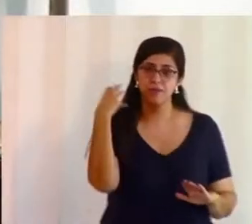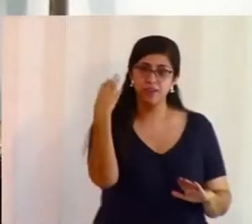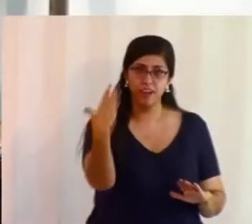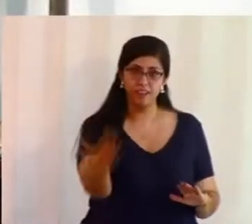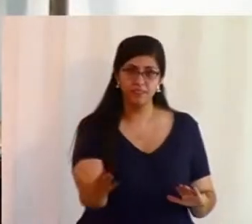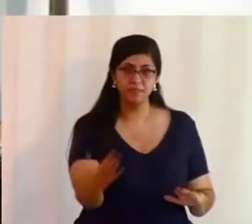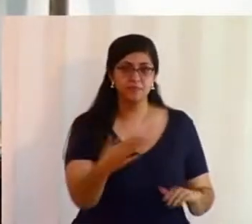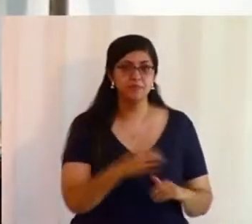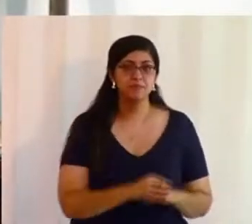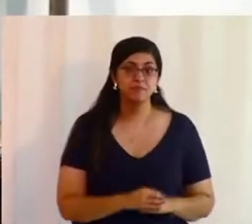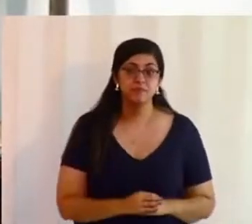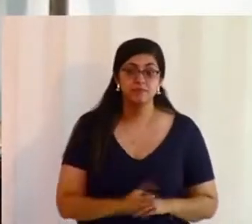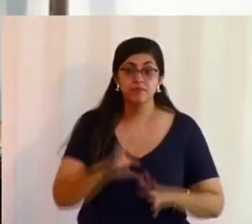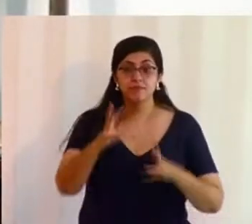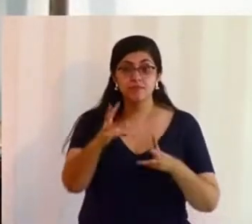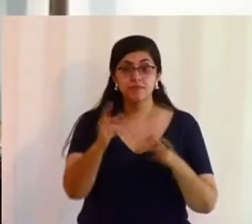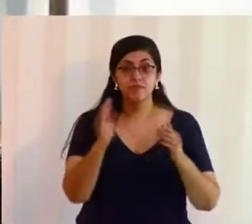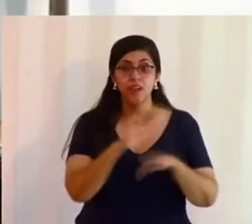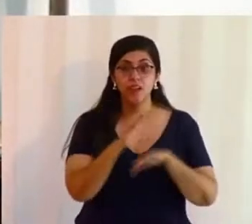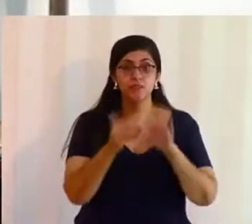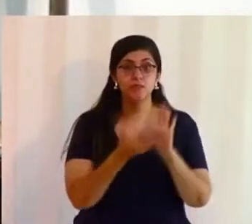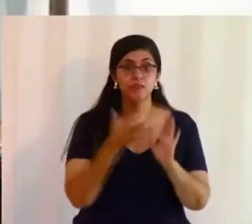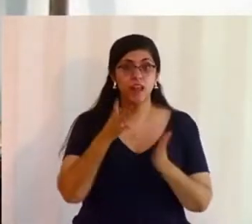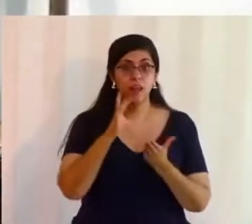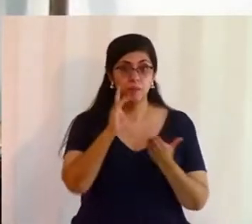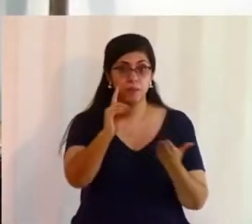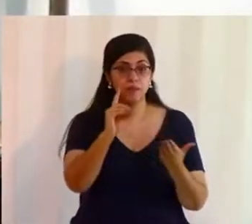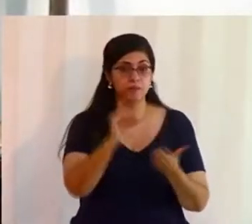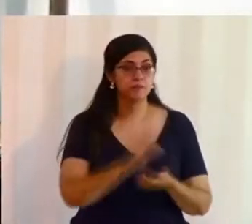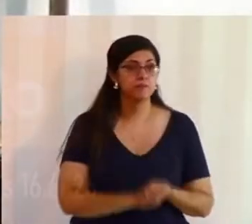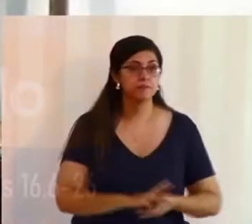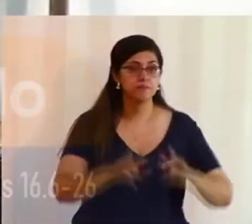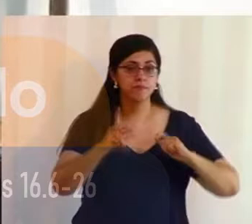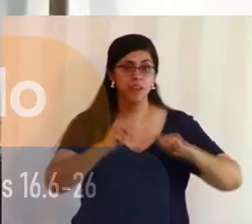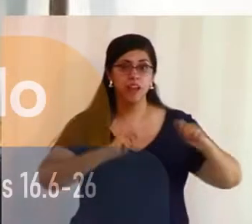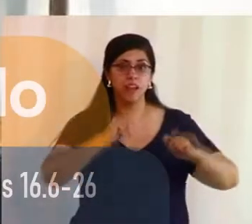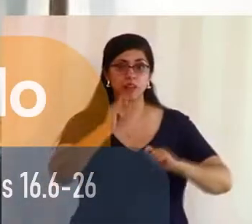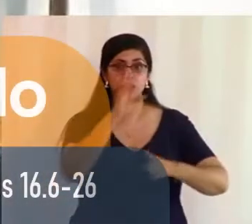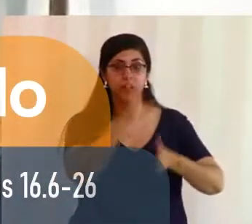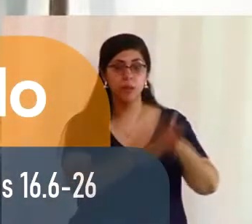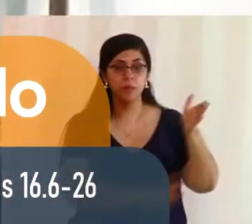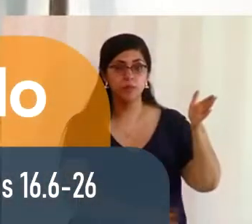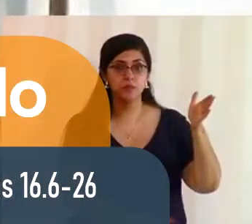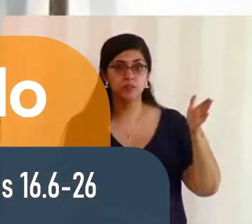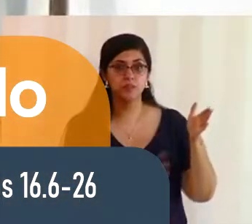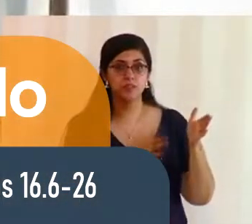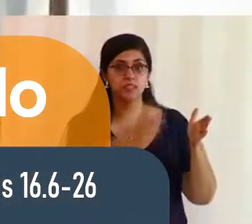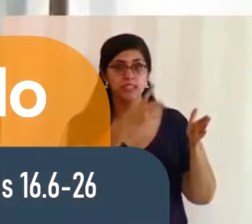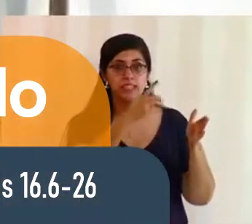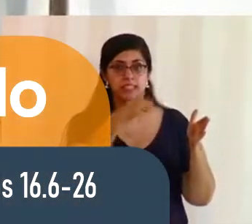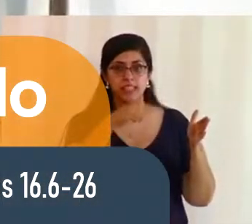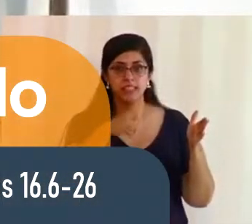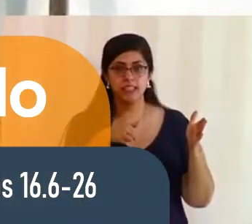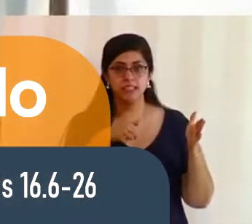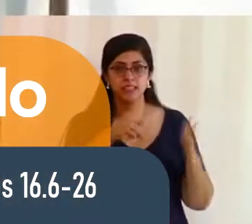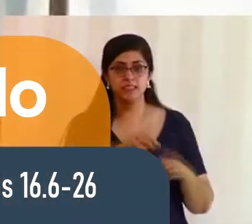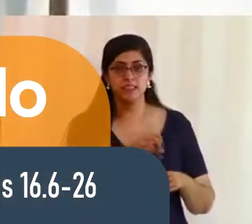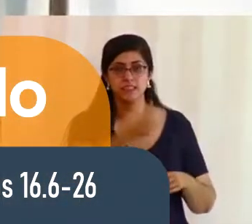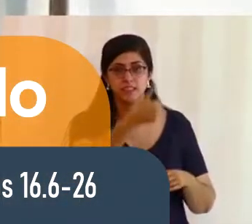Paulo e eu convido a igreja a acompanhar a leitura no livro de Atos dos Apóstolos, capítulo